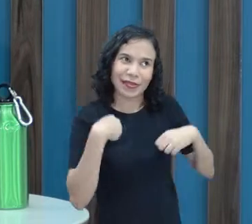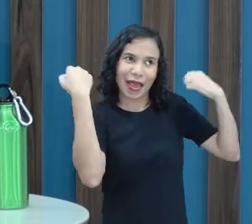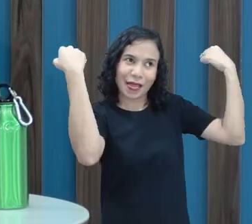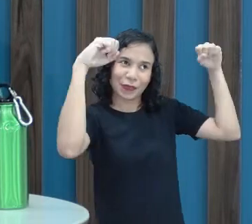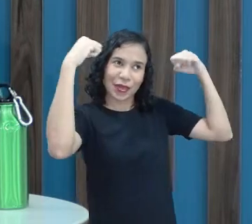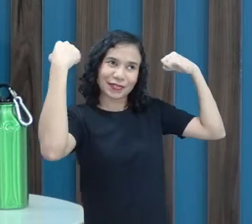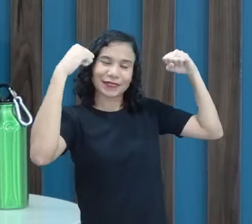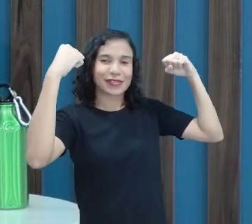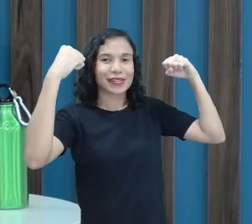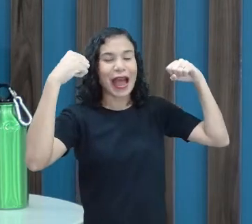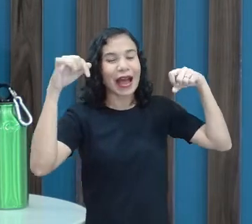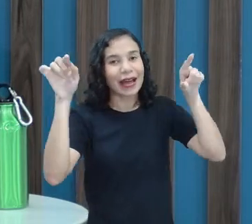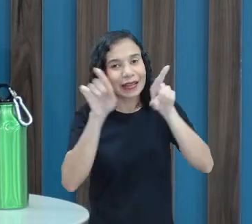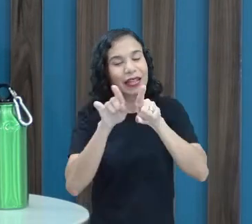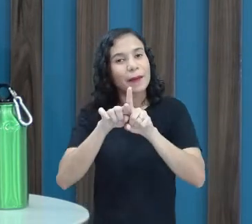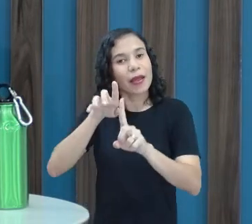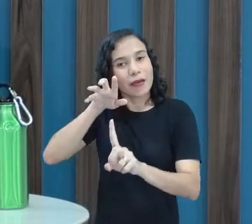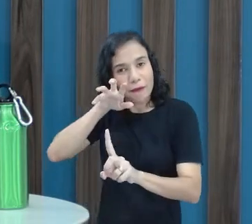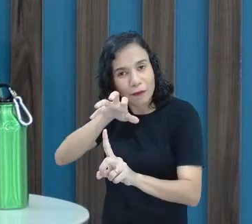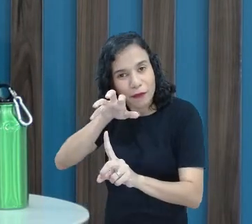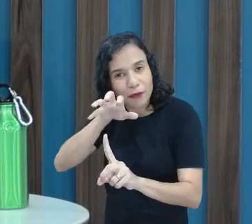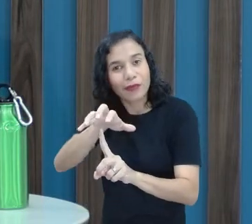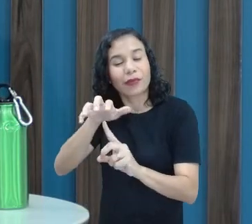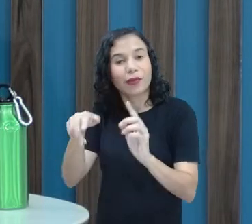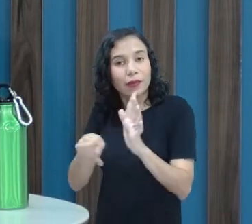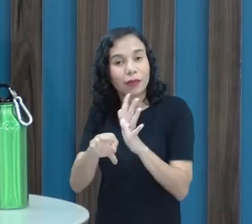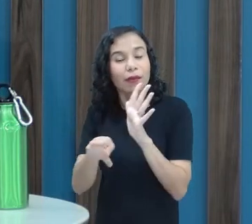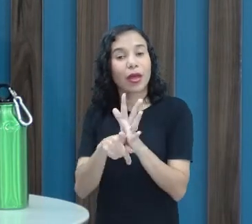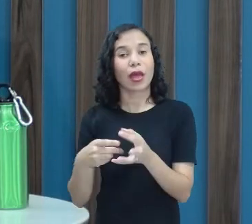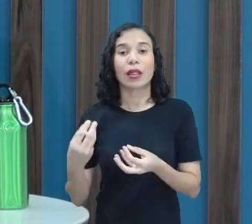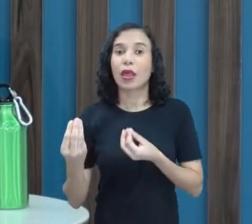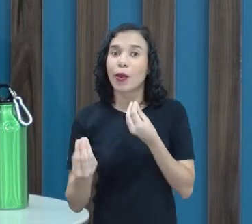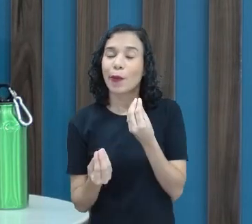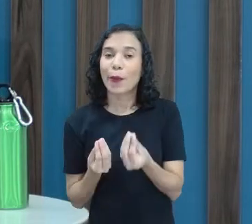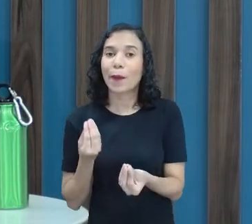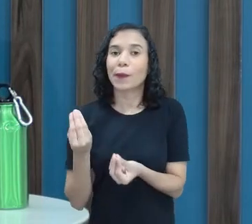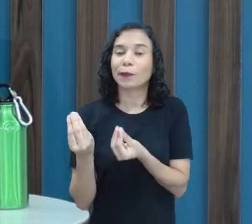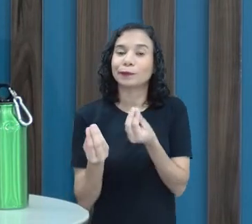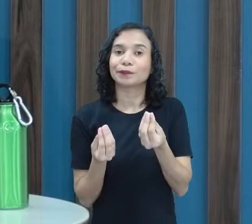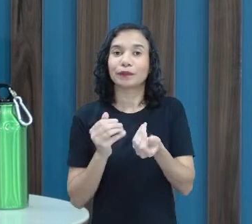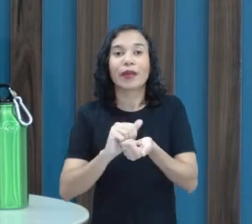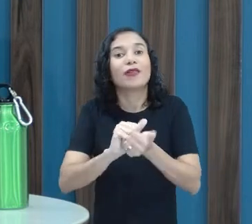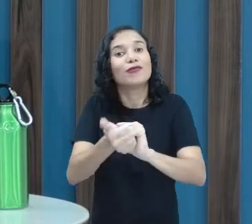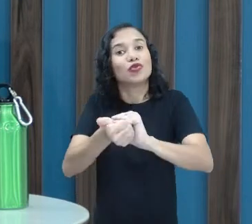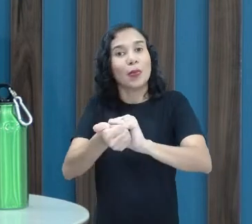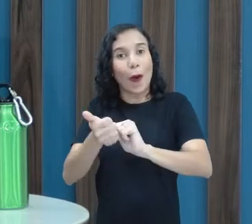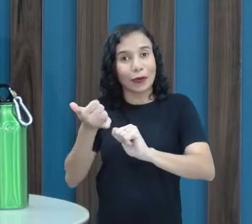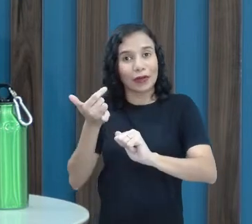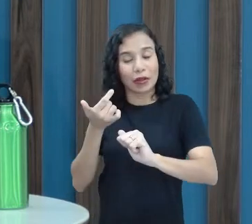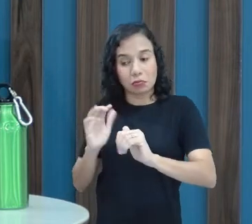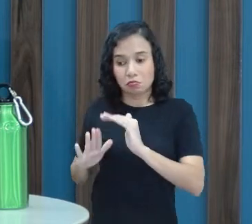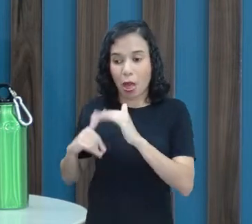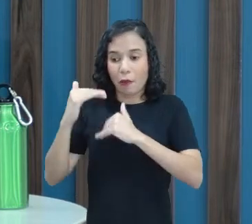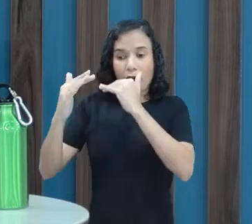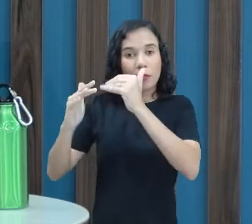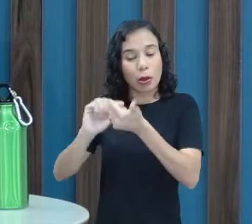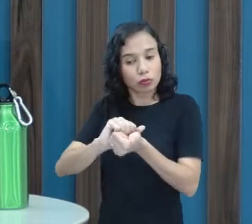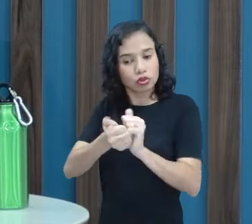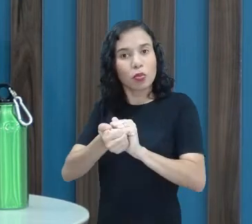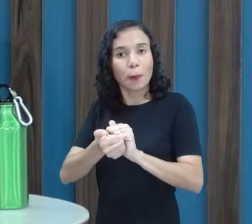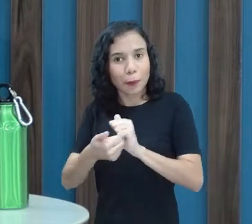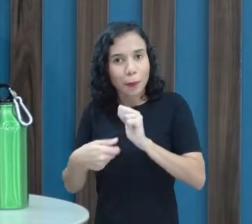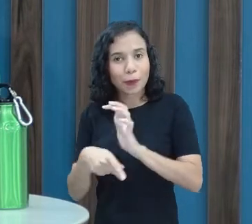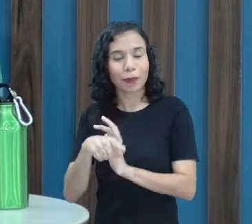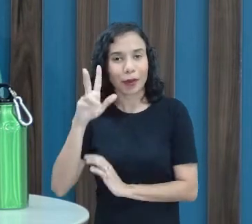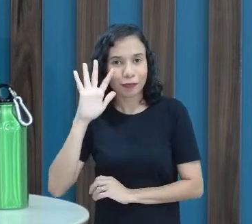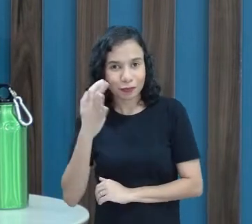Ela também tem uma certa influência na questão esportiva, né? Do desempenho esportivo.